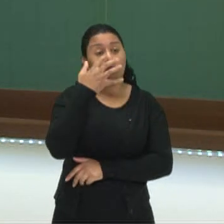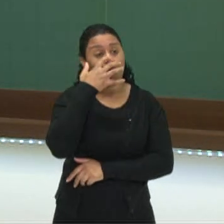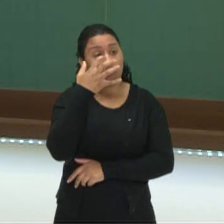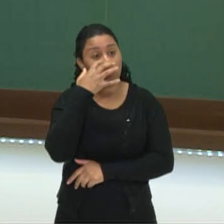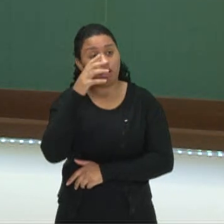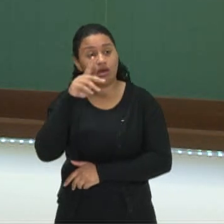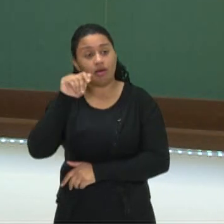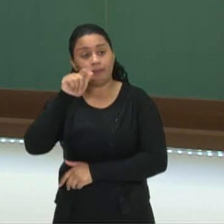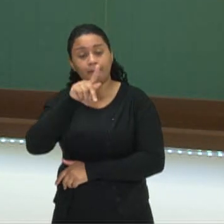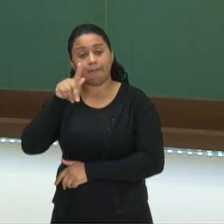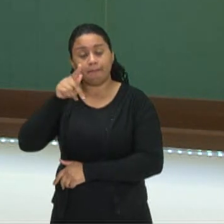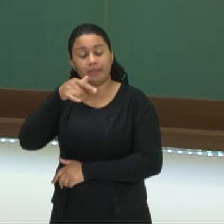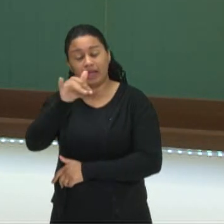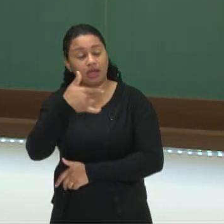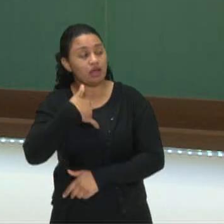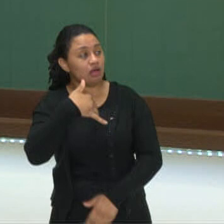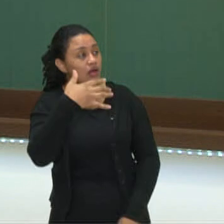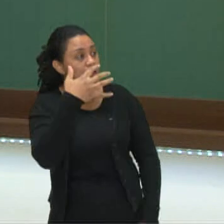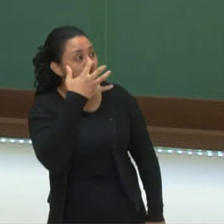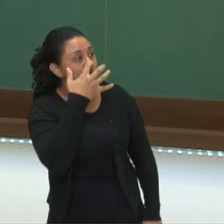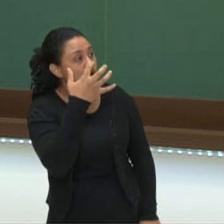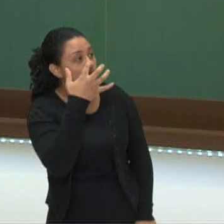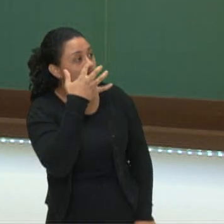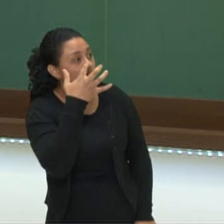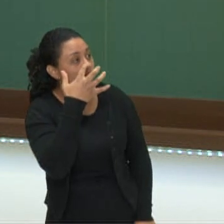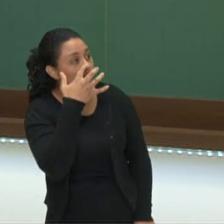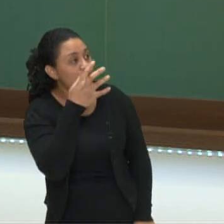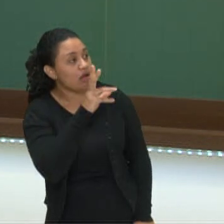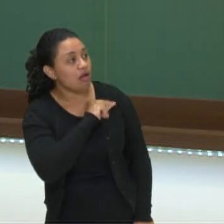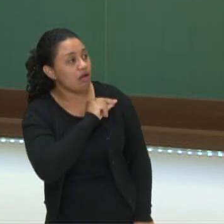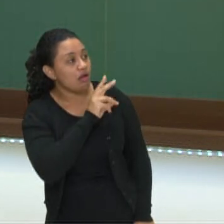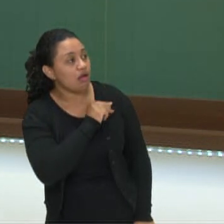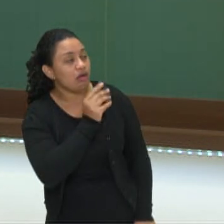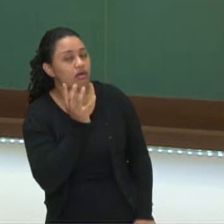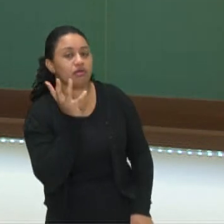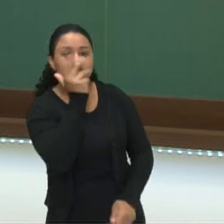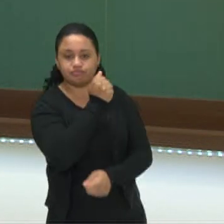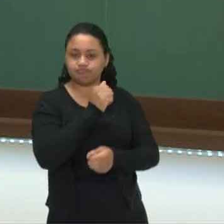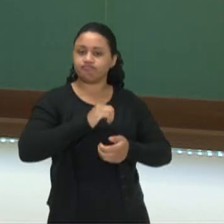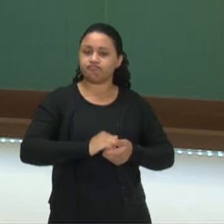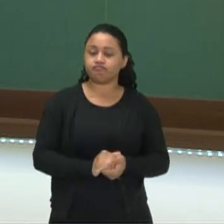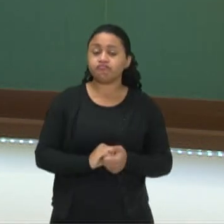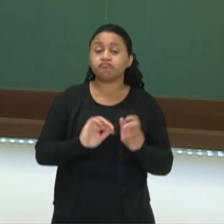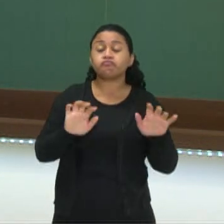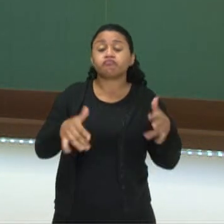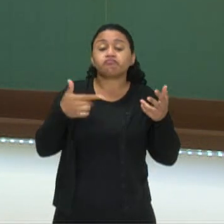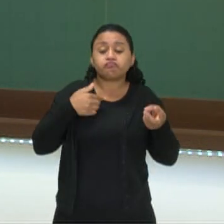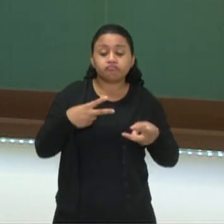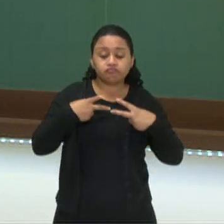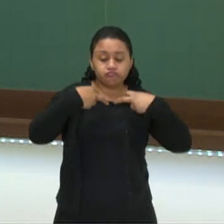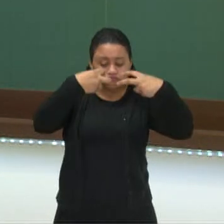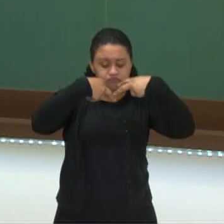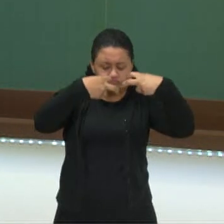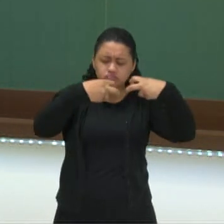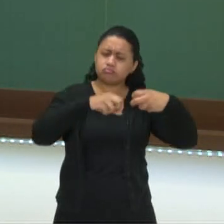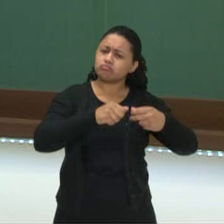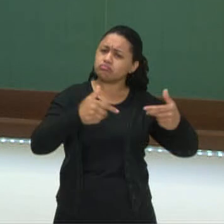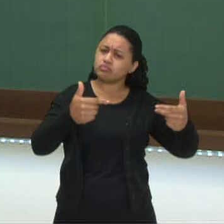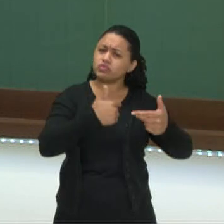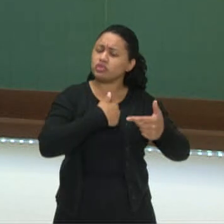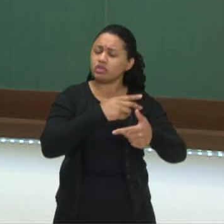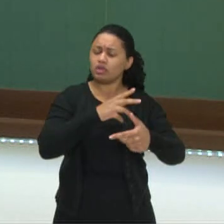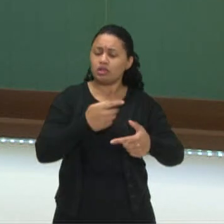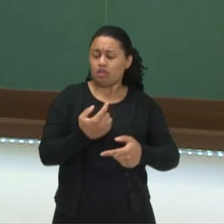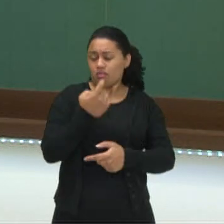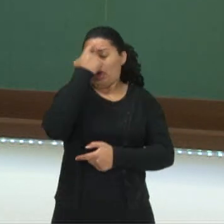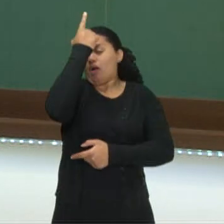fica de frente daquilo, fica extasiada e fala, meu pai, que coisa linda. Então ele vê que foi uma coisa que relance e foi uma coisa